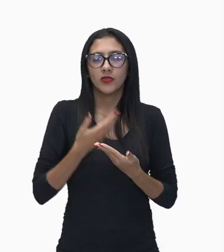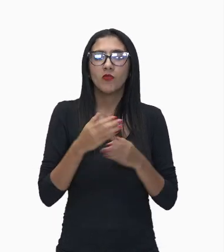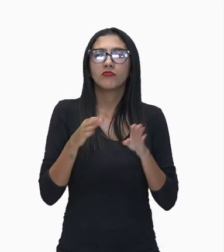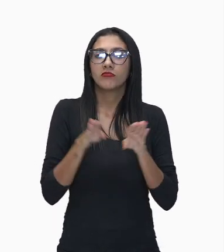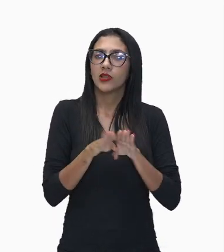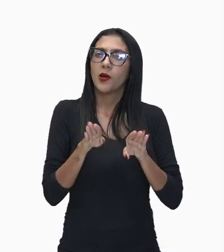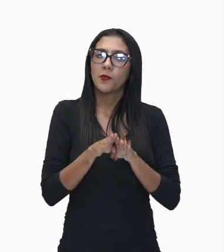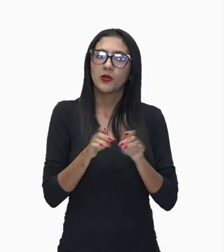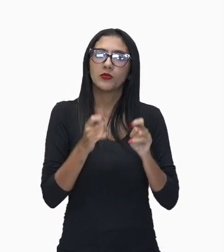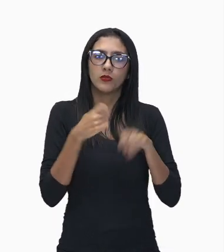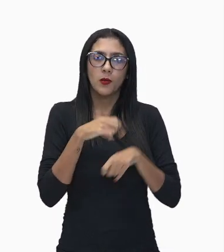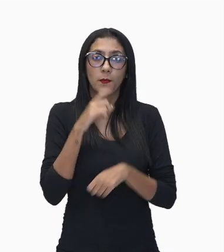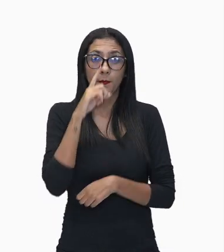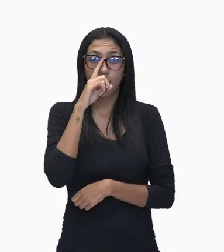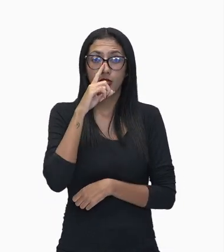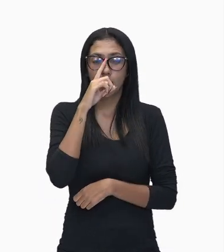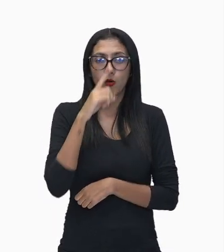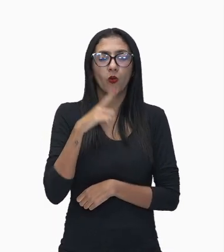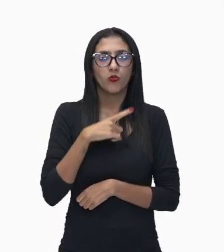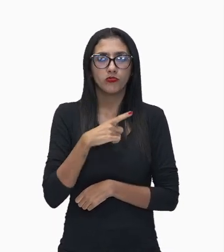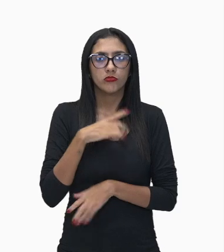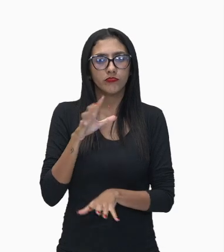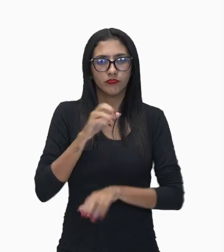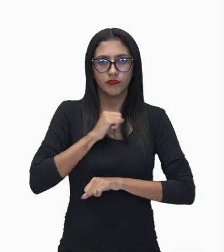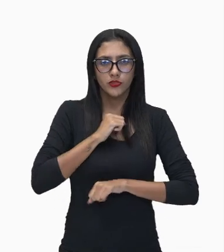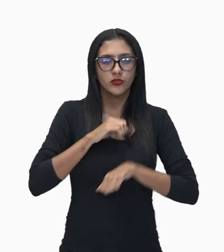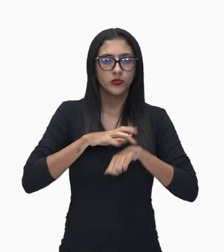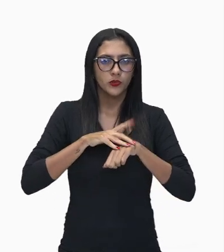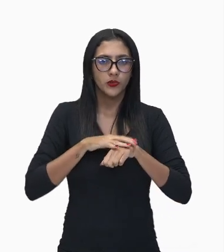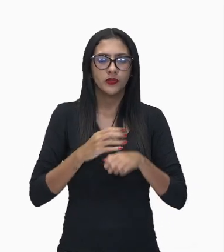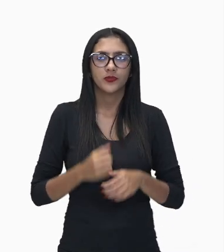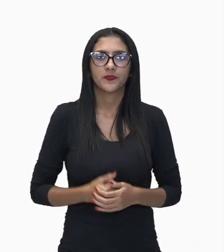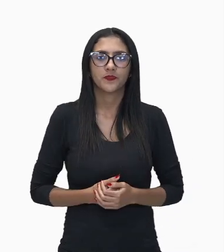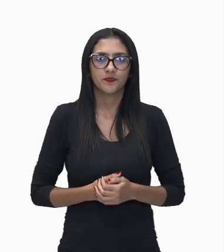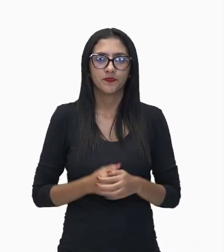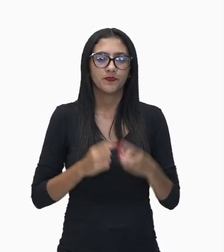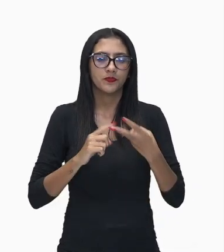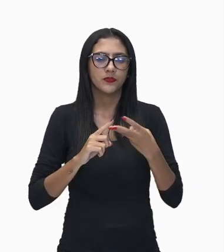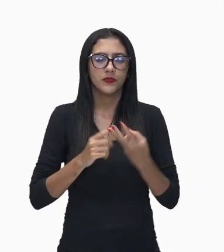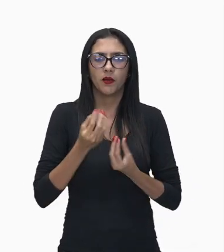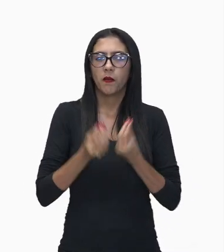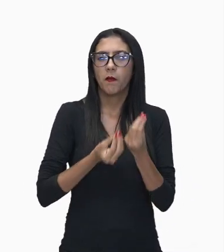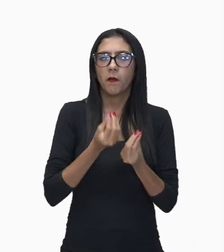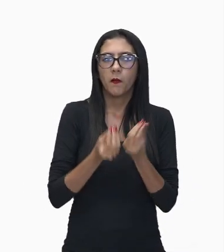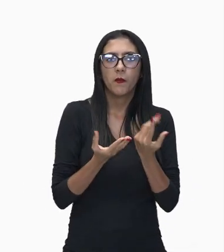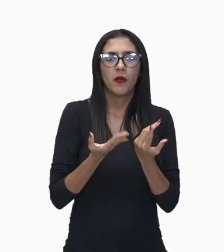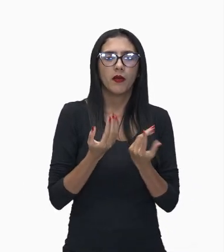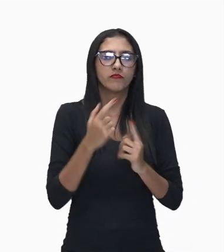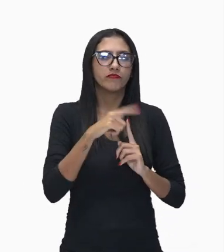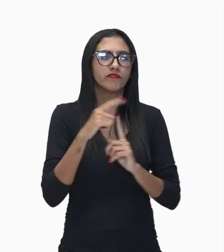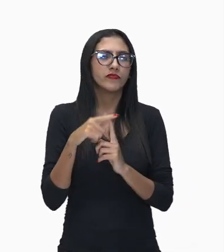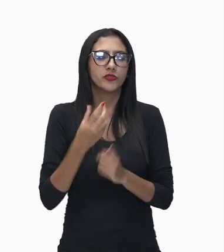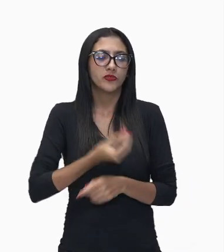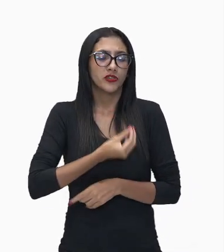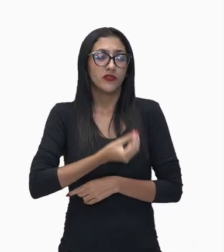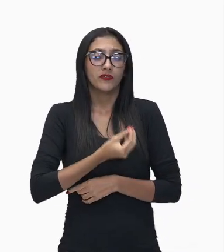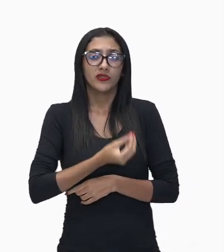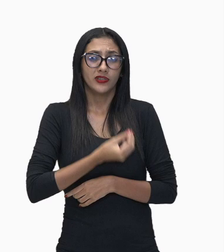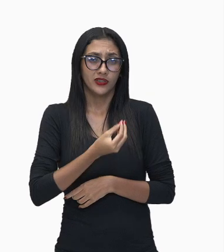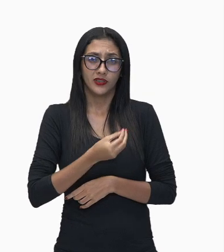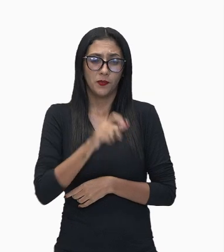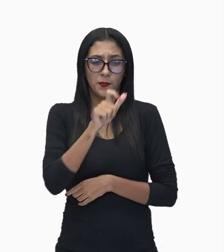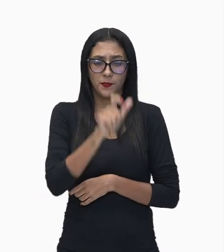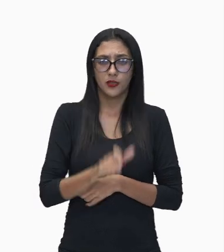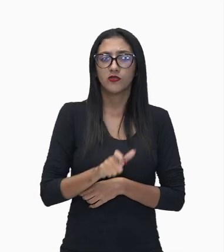mais risco ele tem de ser acometido por essas doenças. E o estilo de vida também desses